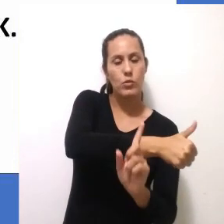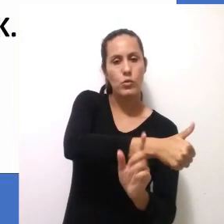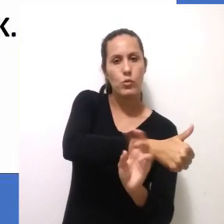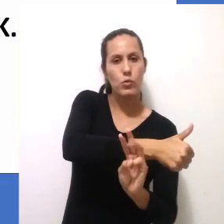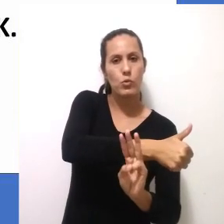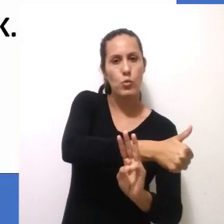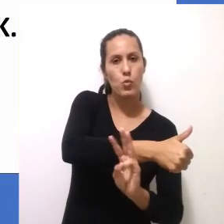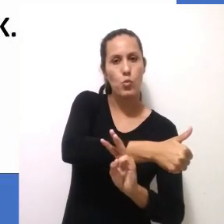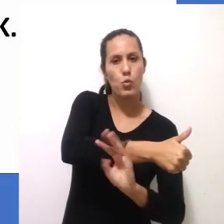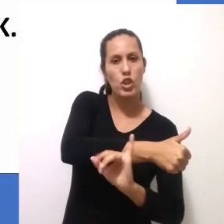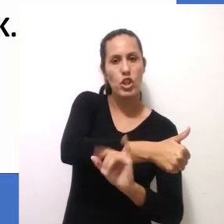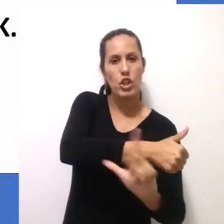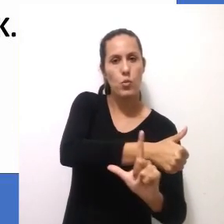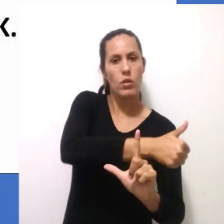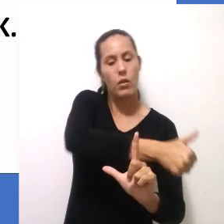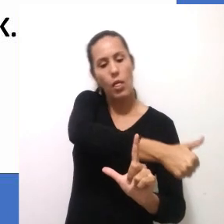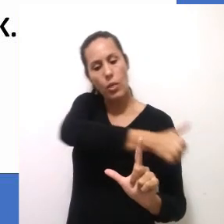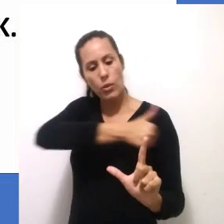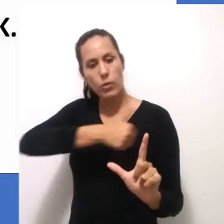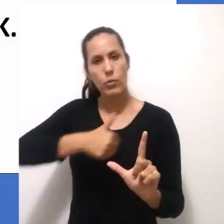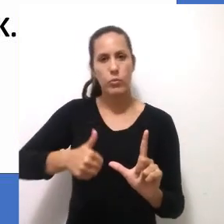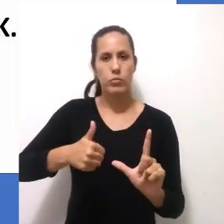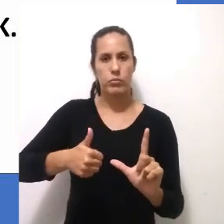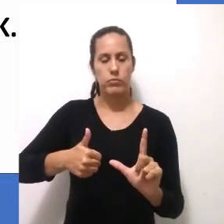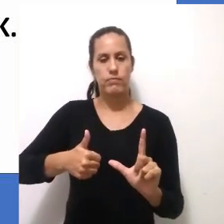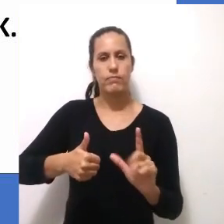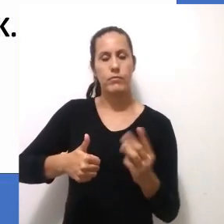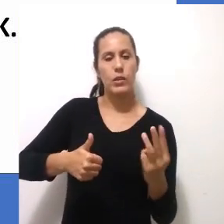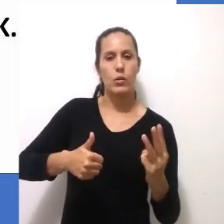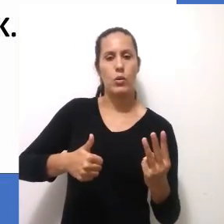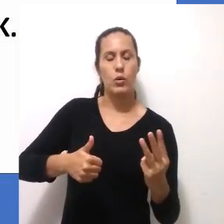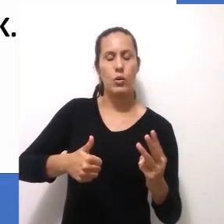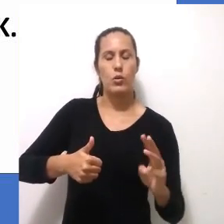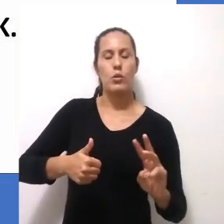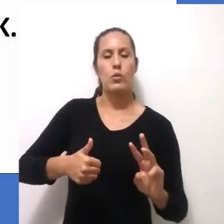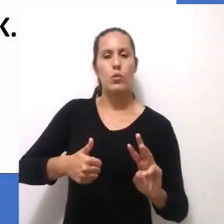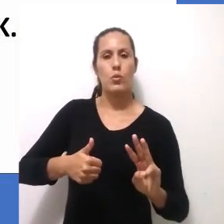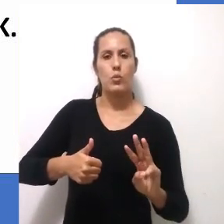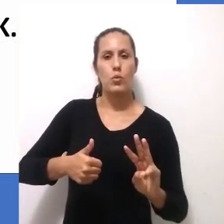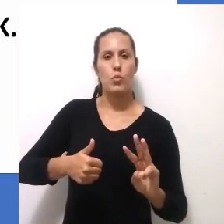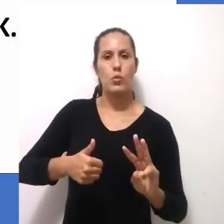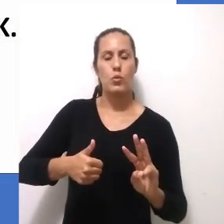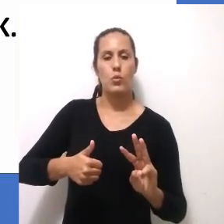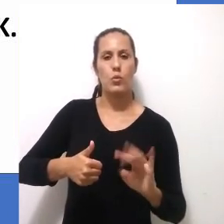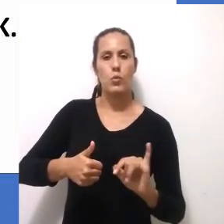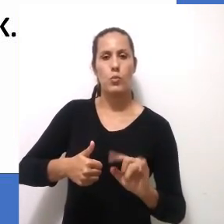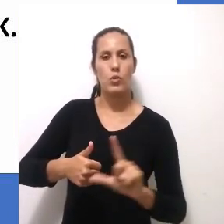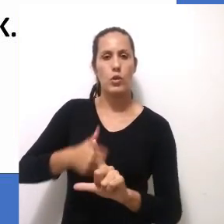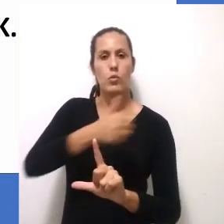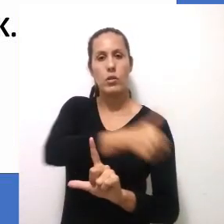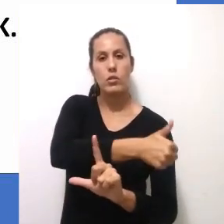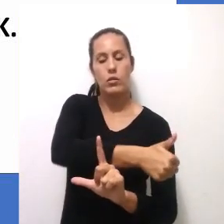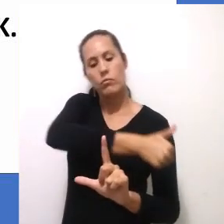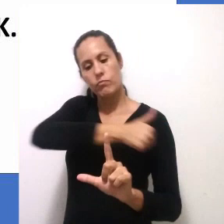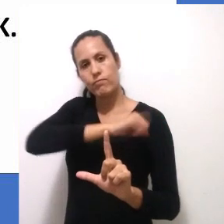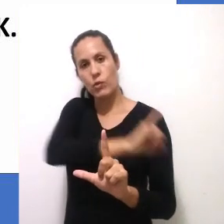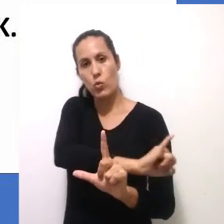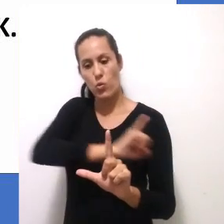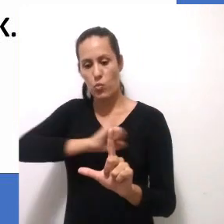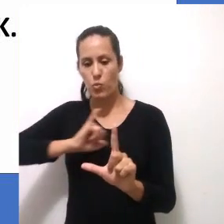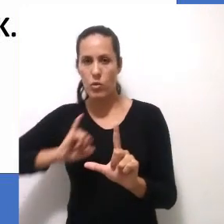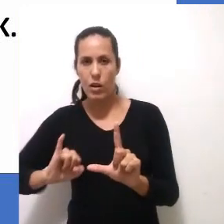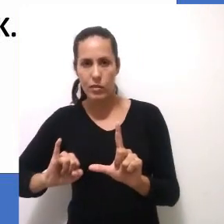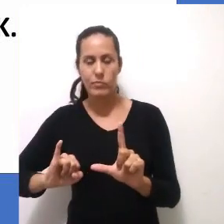a frente do will e o will passa à frente do pronome. O sentido de pergunta é o mesmo, mas o inglês tem